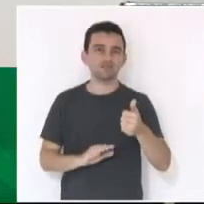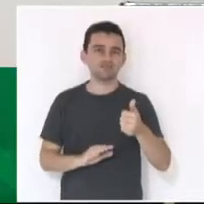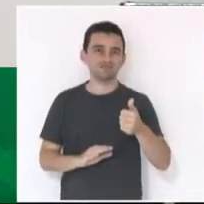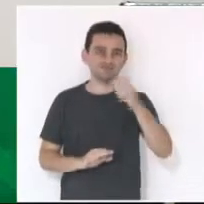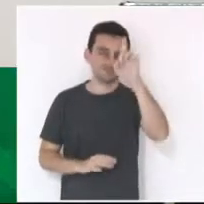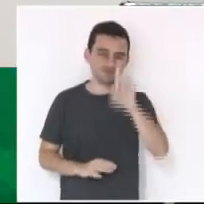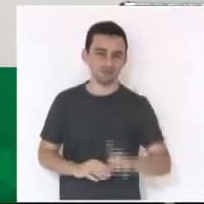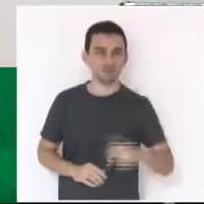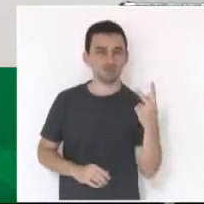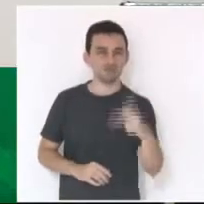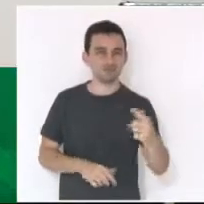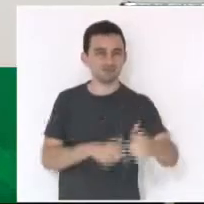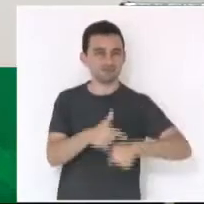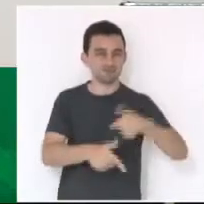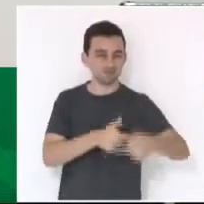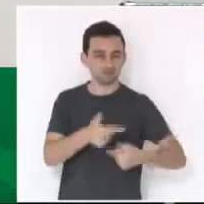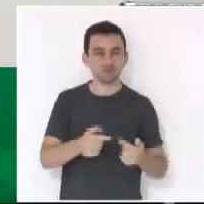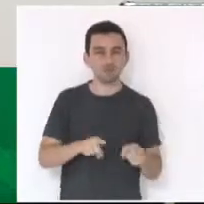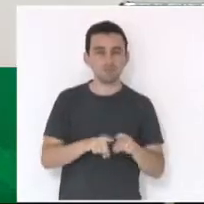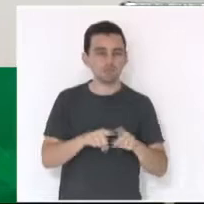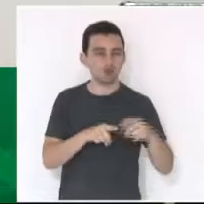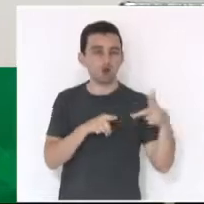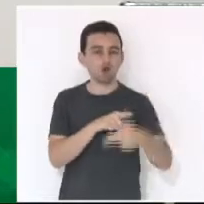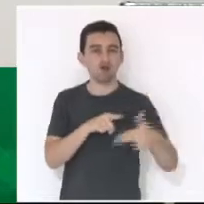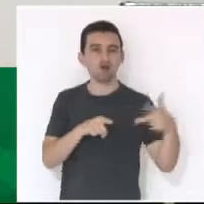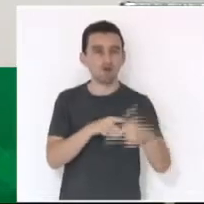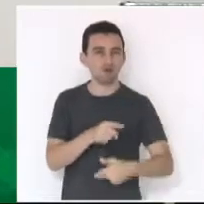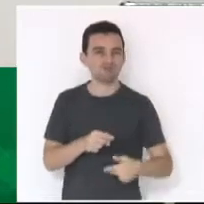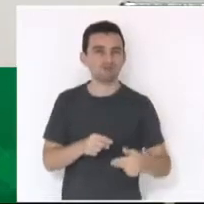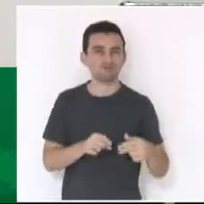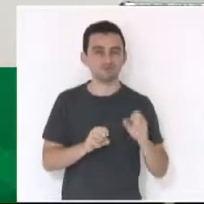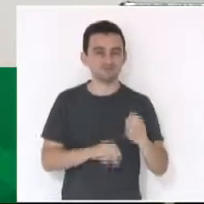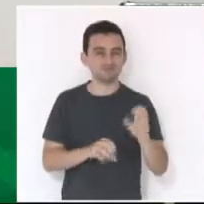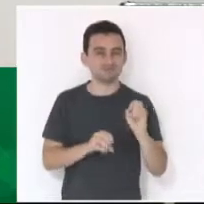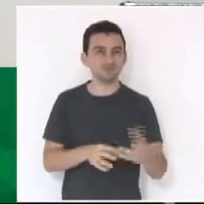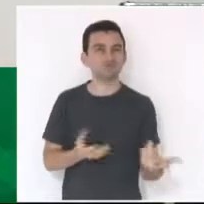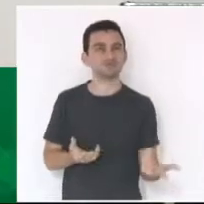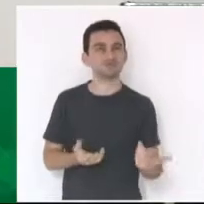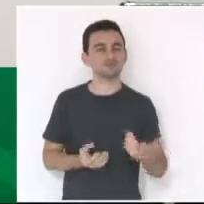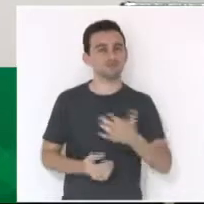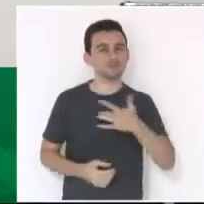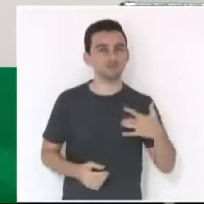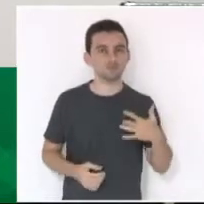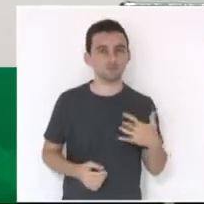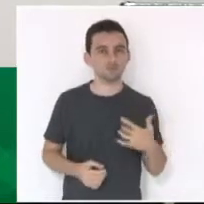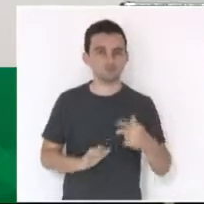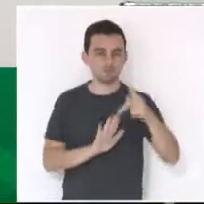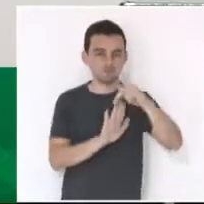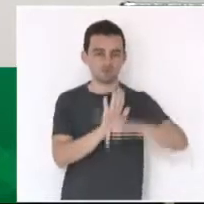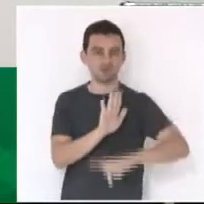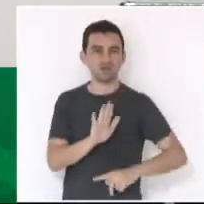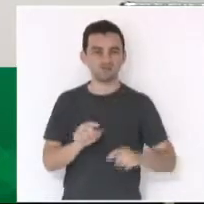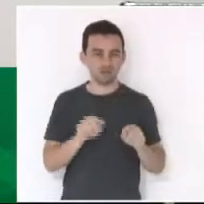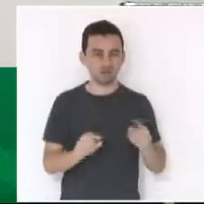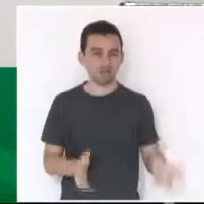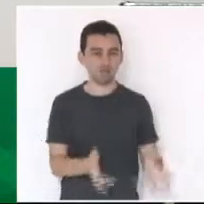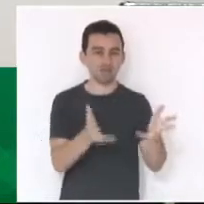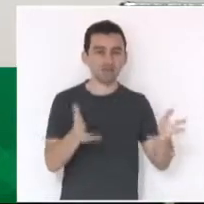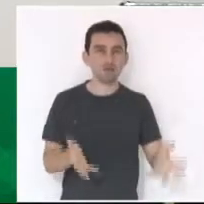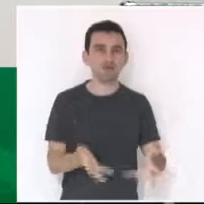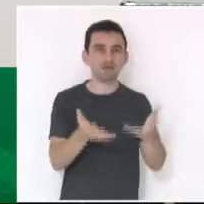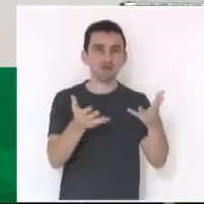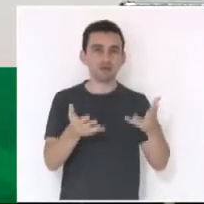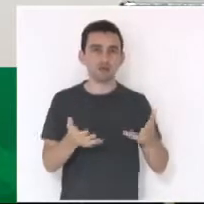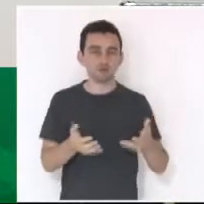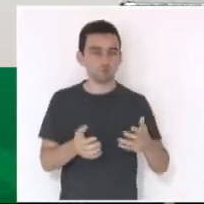recursos da educação e da saúde é um projeto que estimula o rentismo ou seja